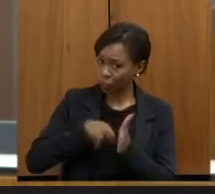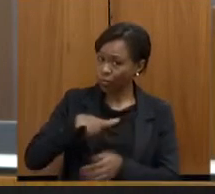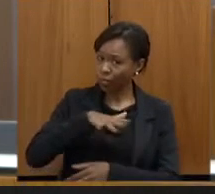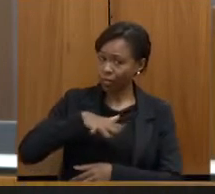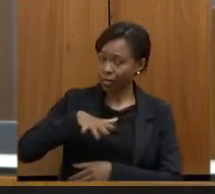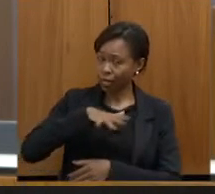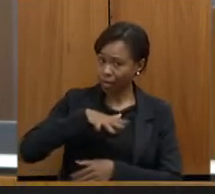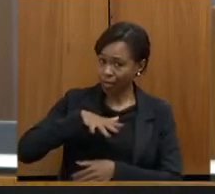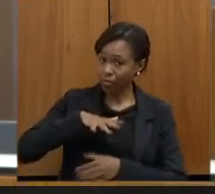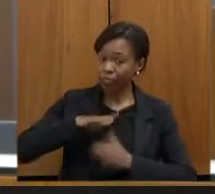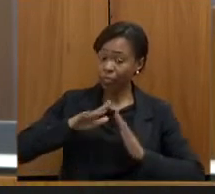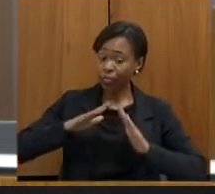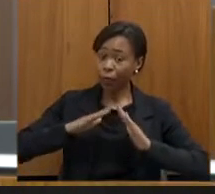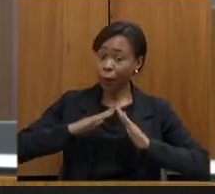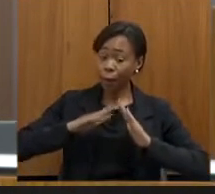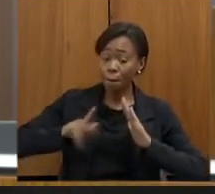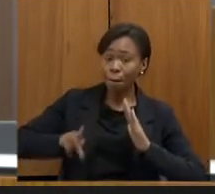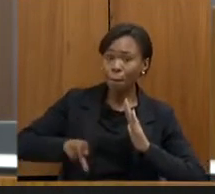propriedade.